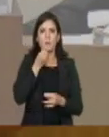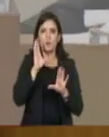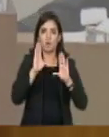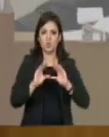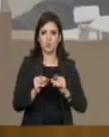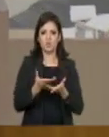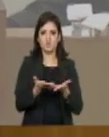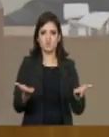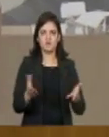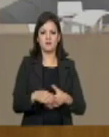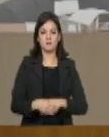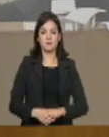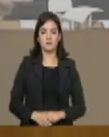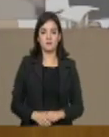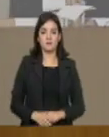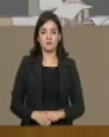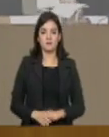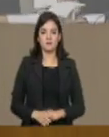todos.